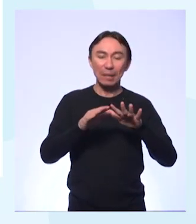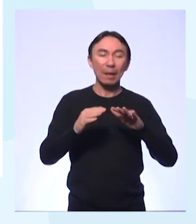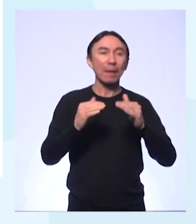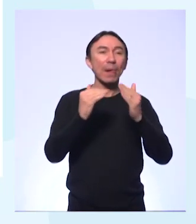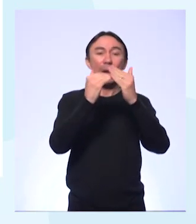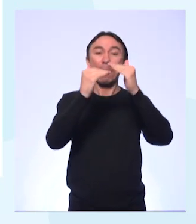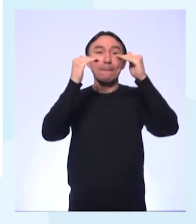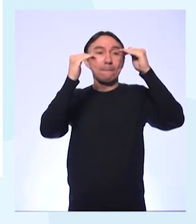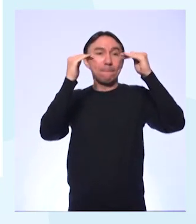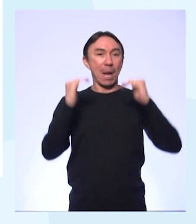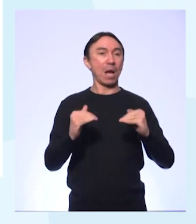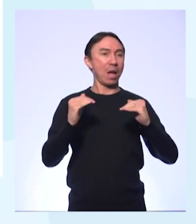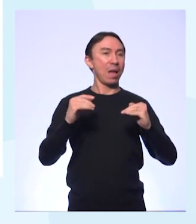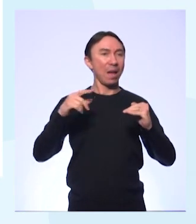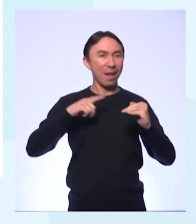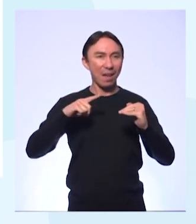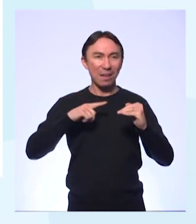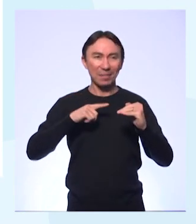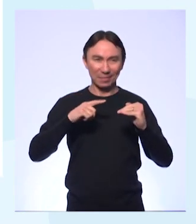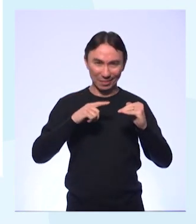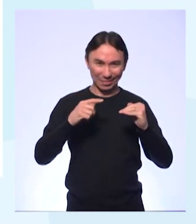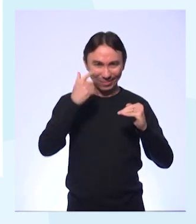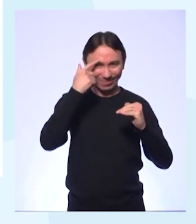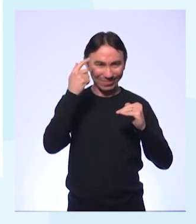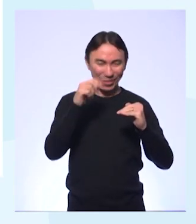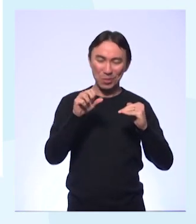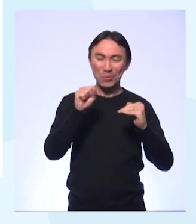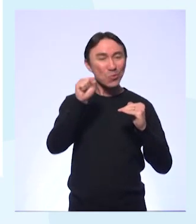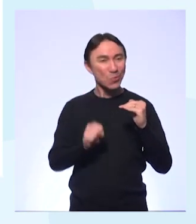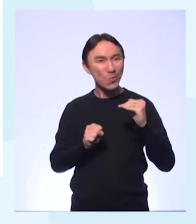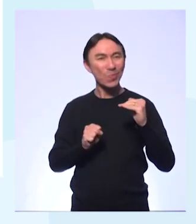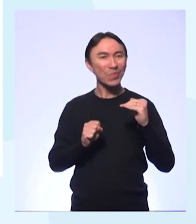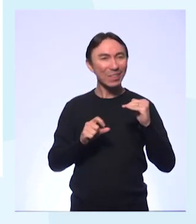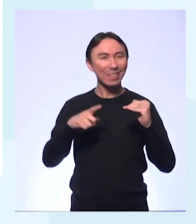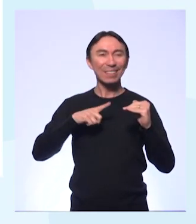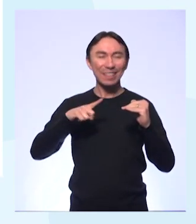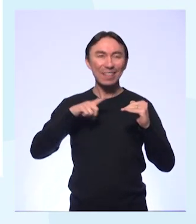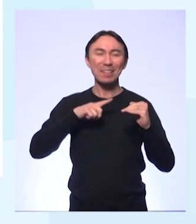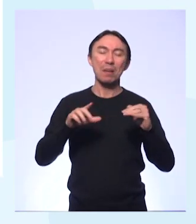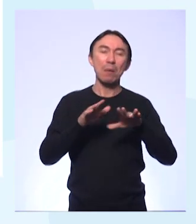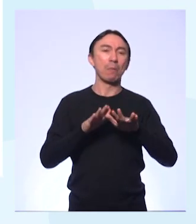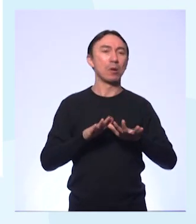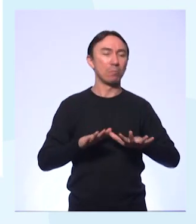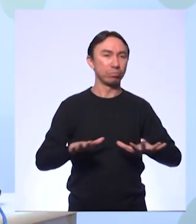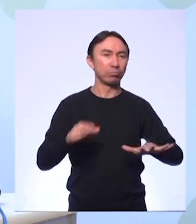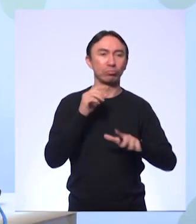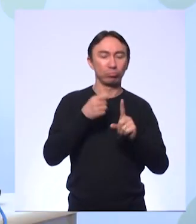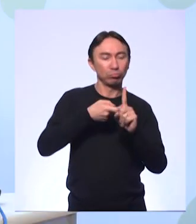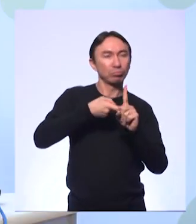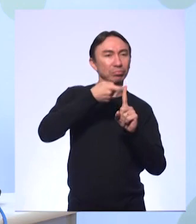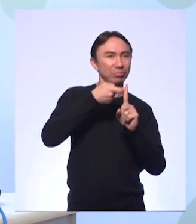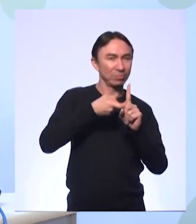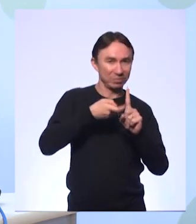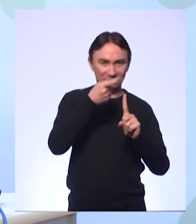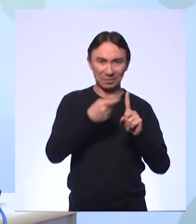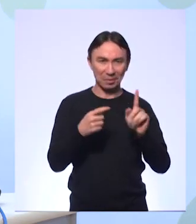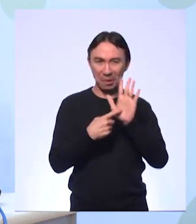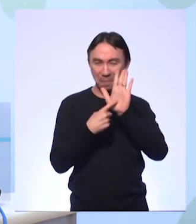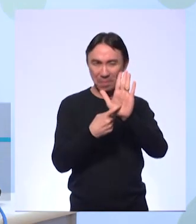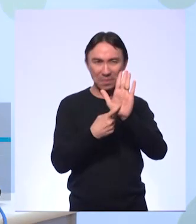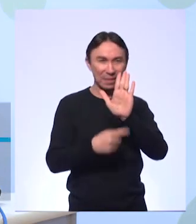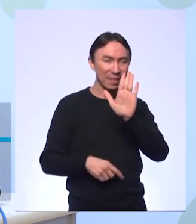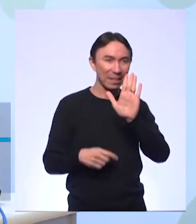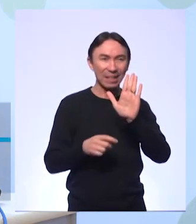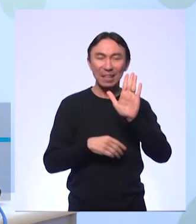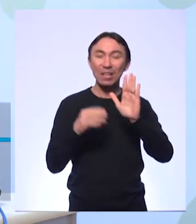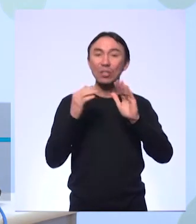em relação ao hemisfério norte, porque lá nós temos o mar Mediterrâneo. Tudo bem? Então, só para retratar isso aí, porque quando é